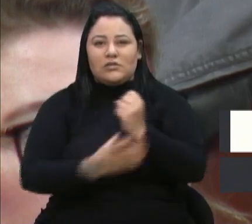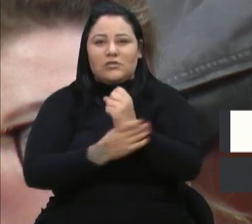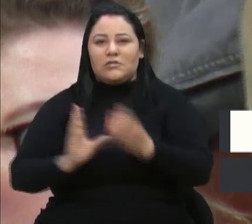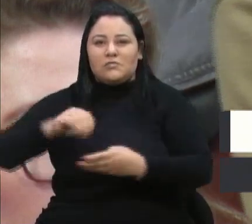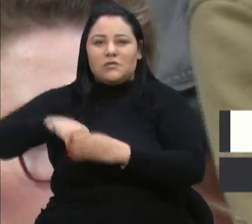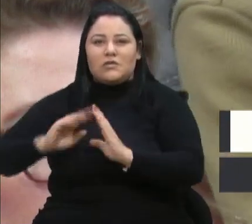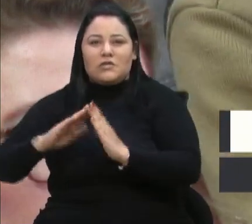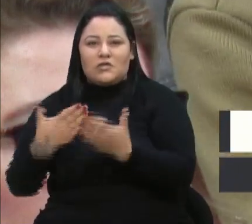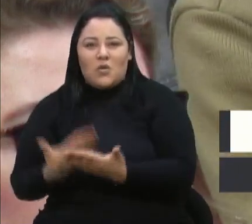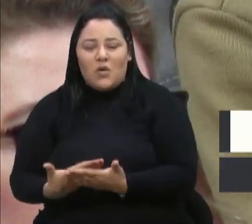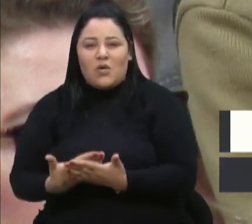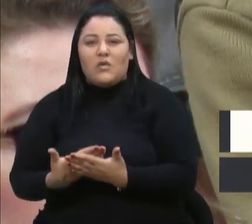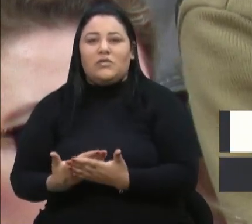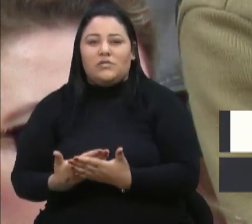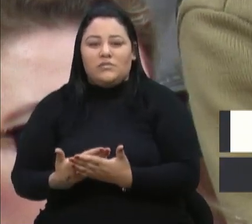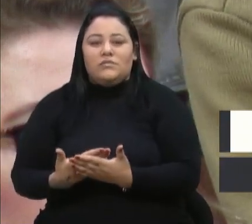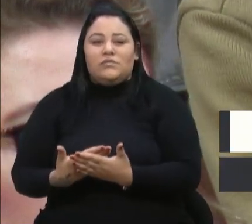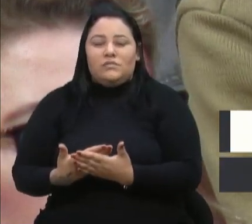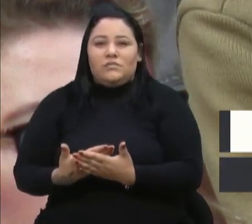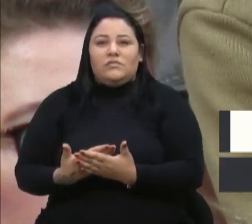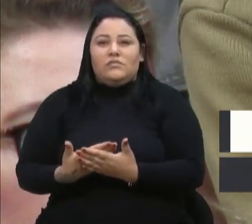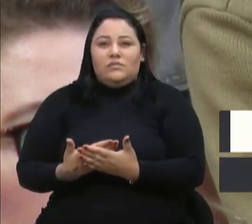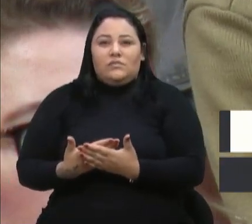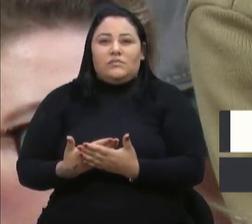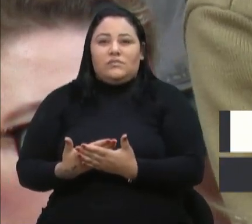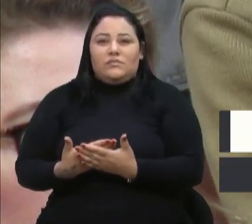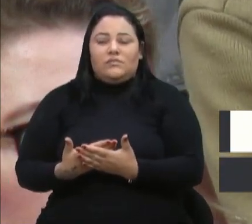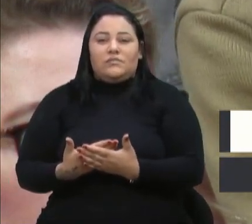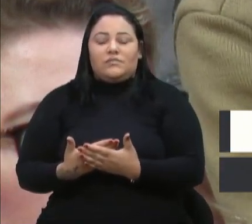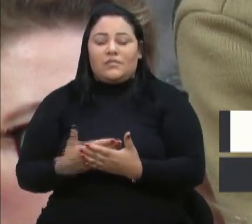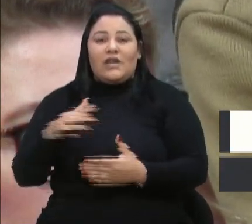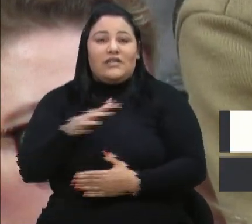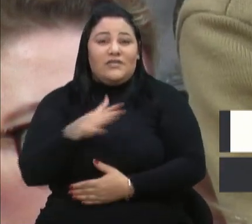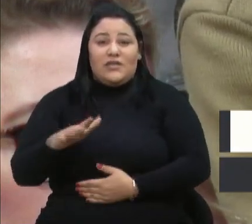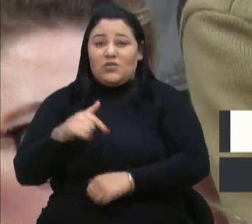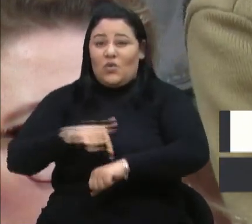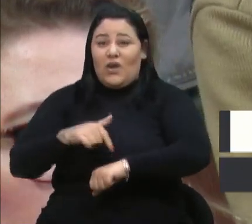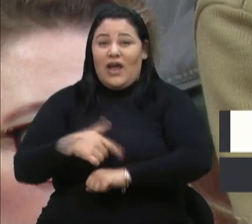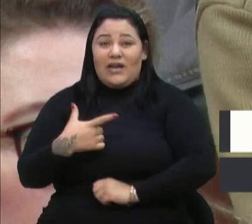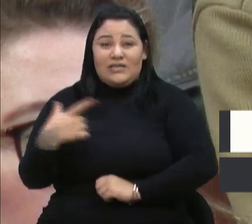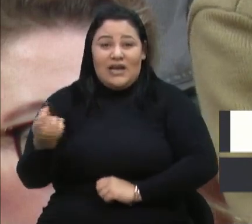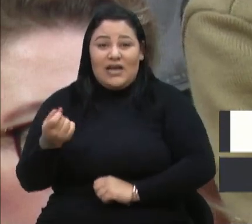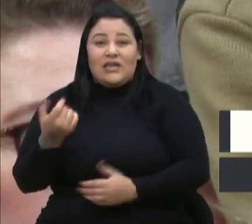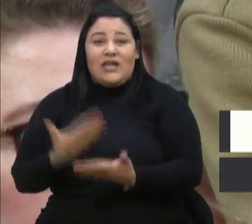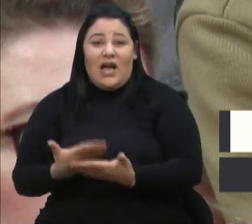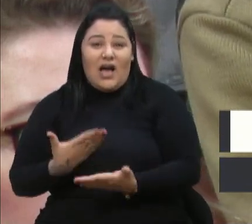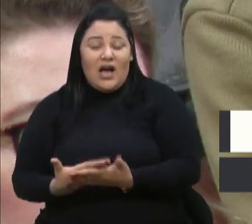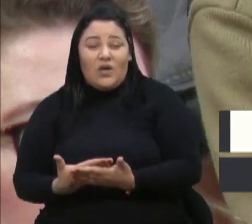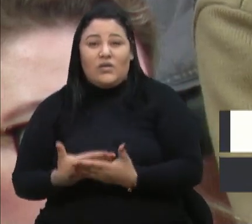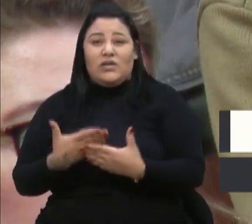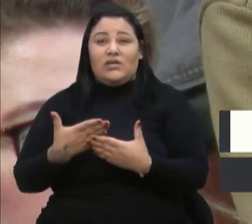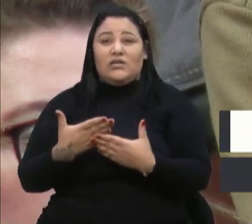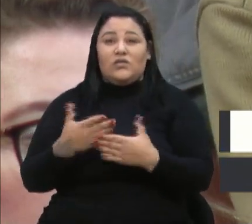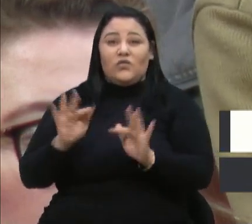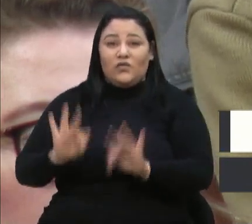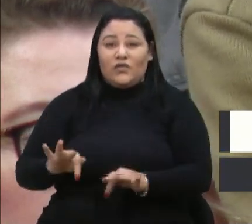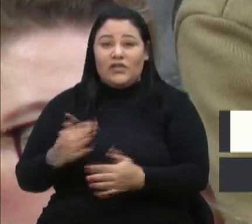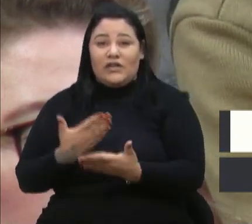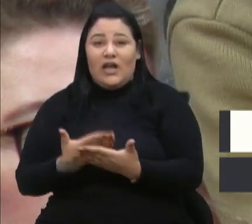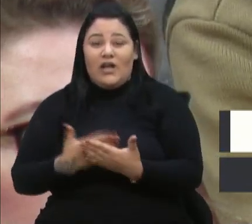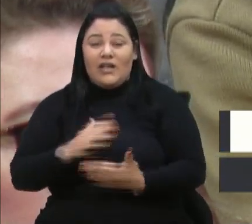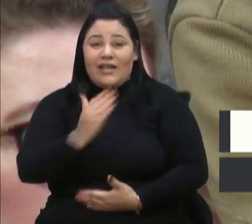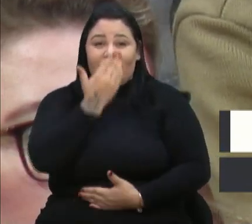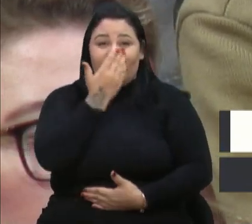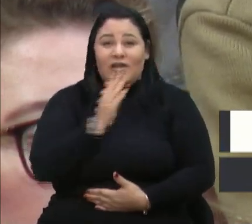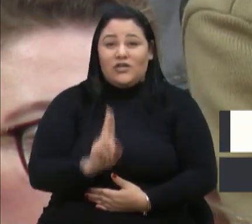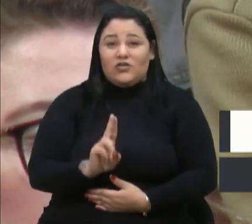escolas, onde que muitas vezes estão lá na saída, no início das aulas, na frente das unidades básicas de